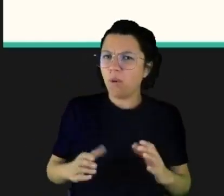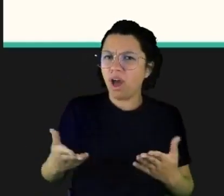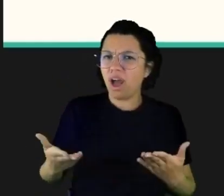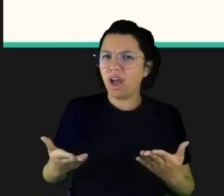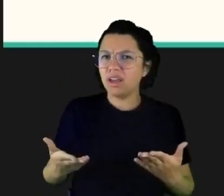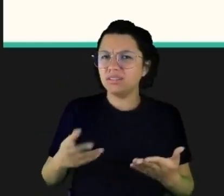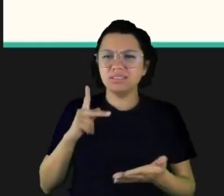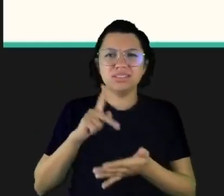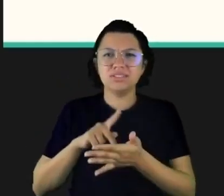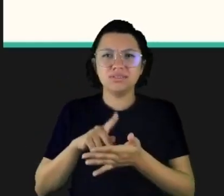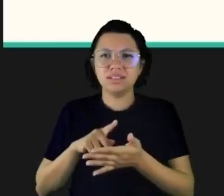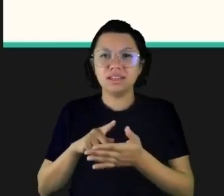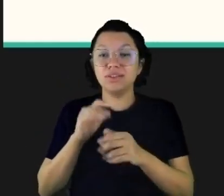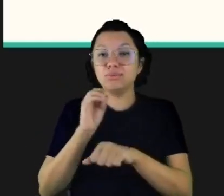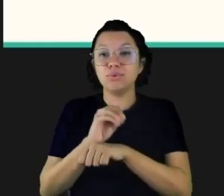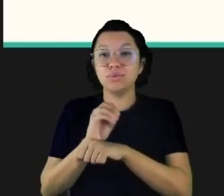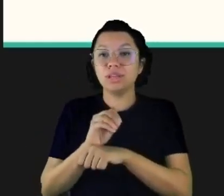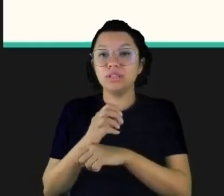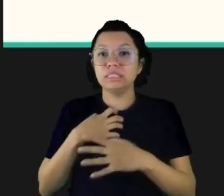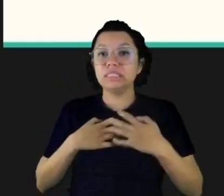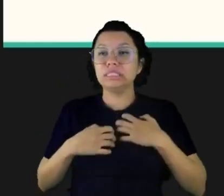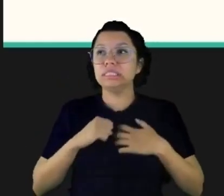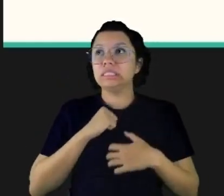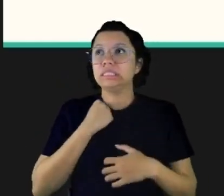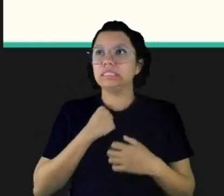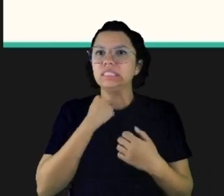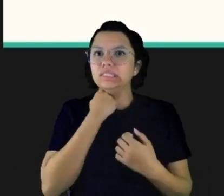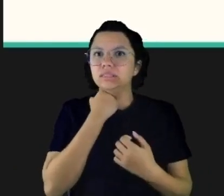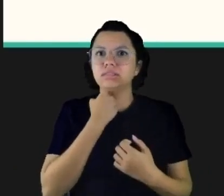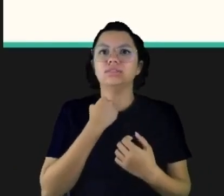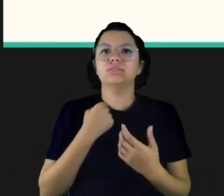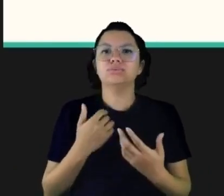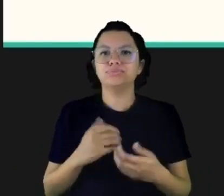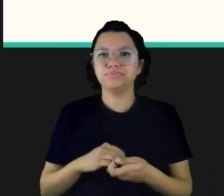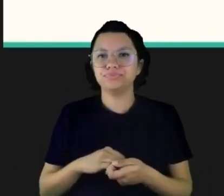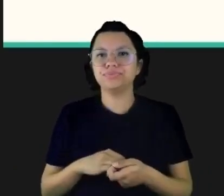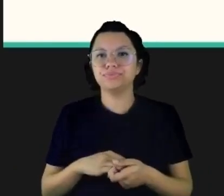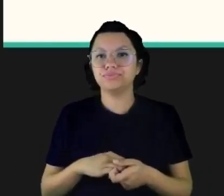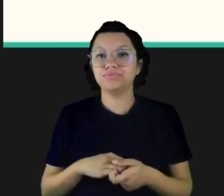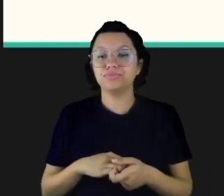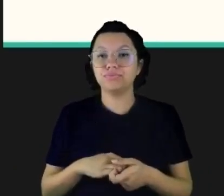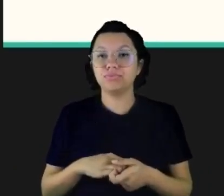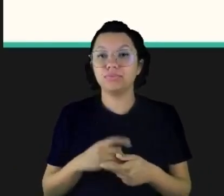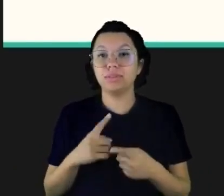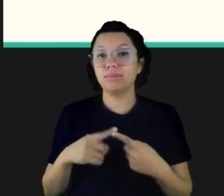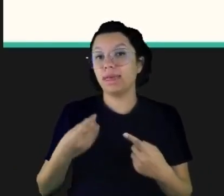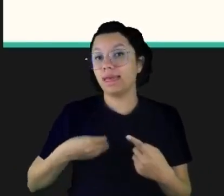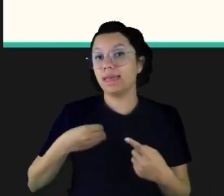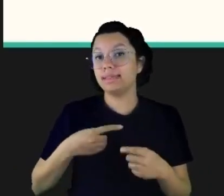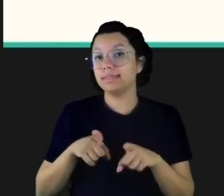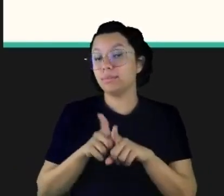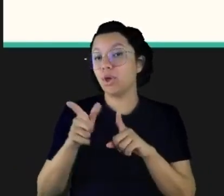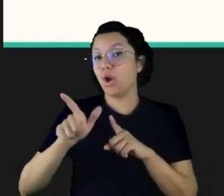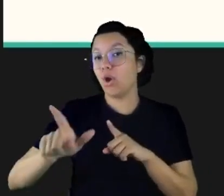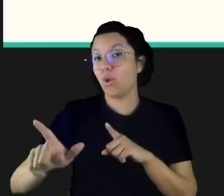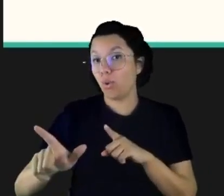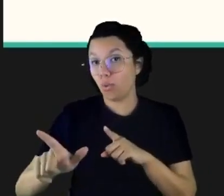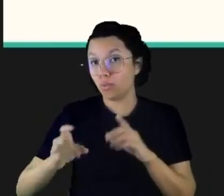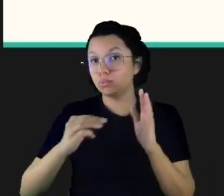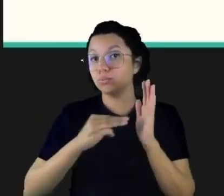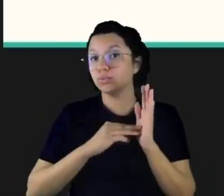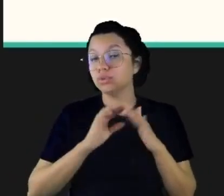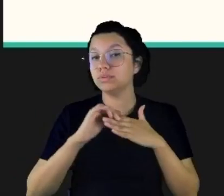fato, para o cuidador é muito estressante. Né? Muito estressante. Mas existem também outras causas que levam